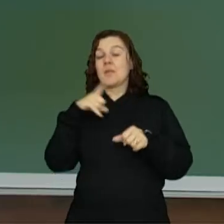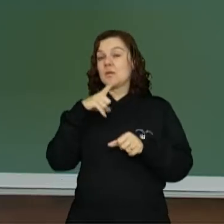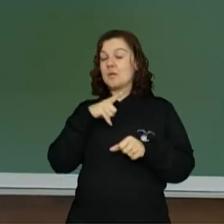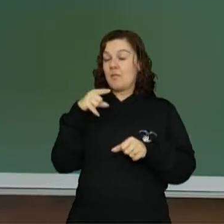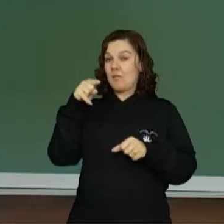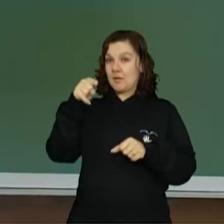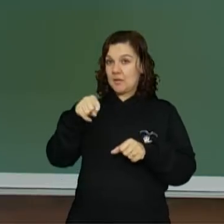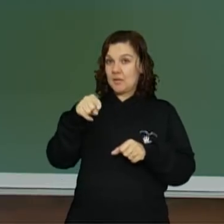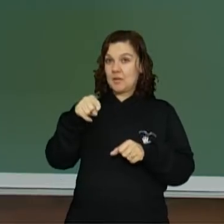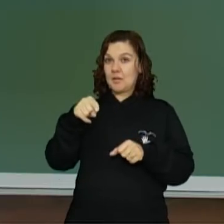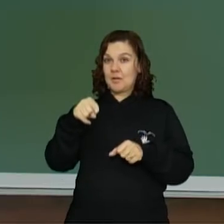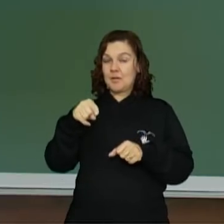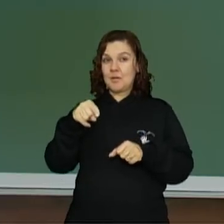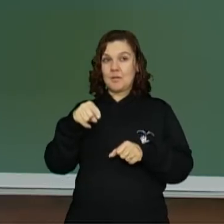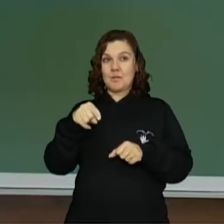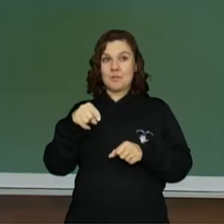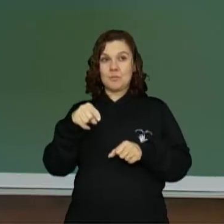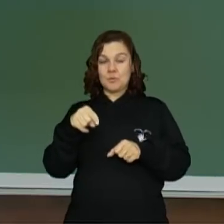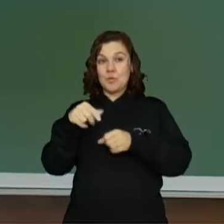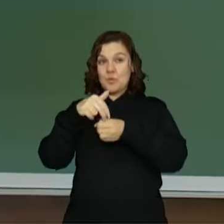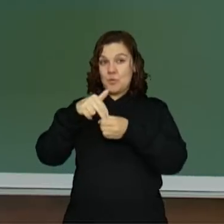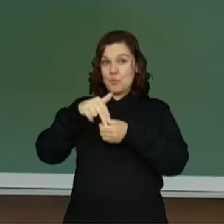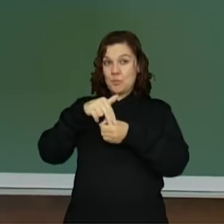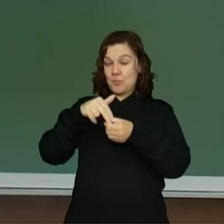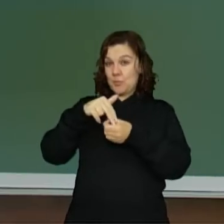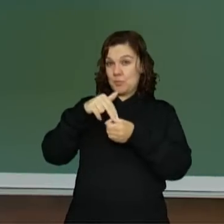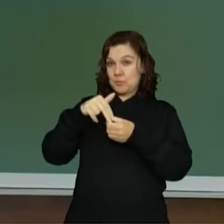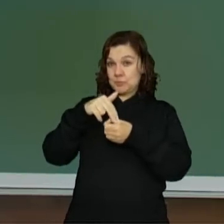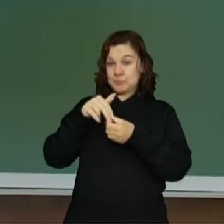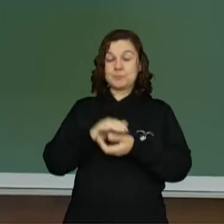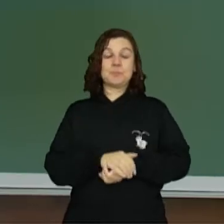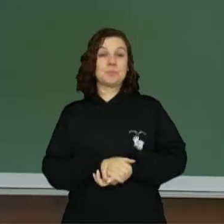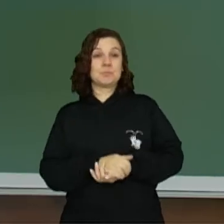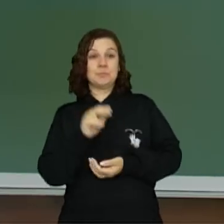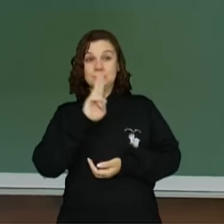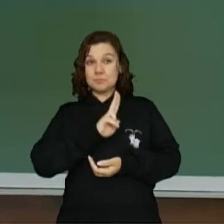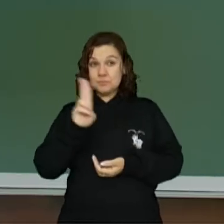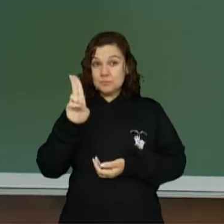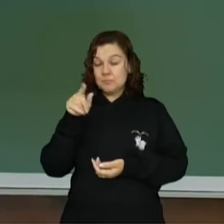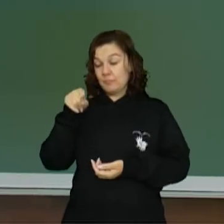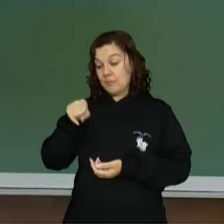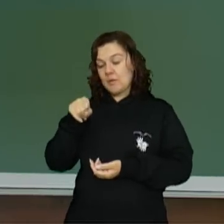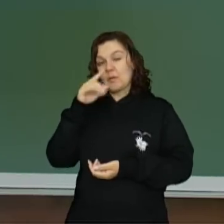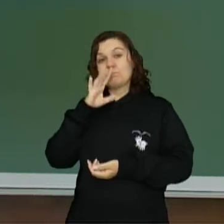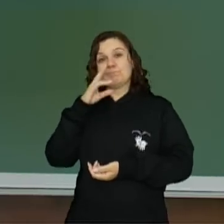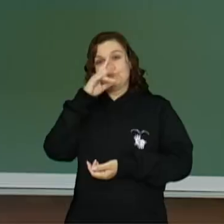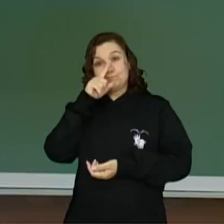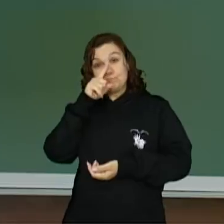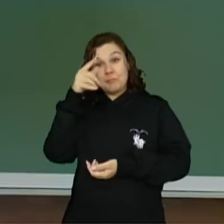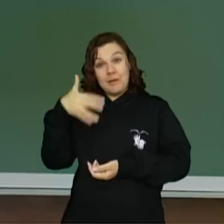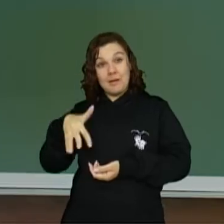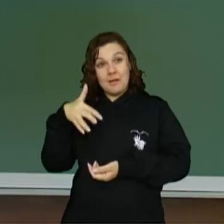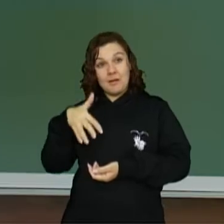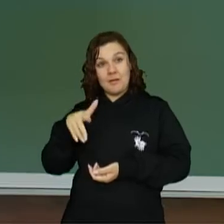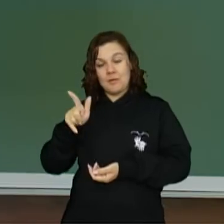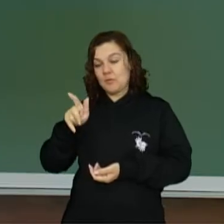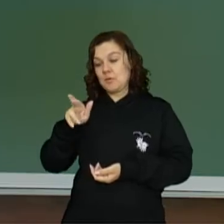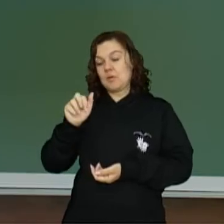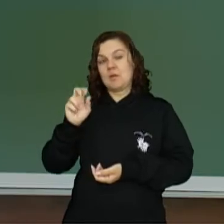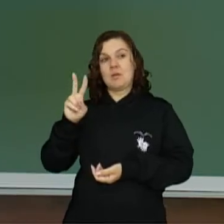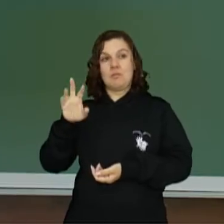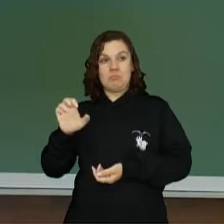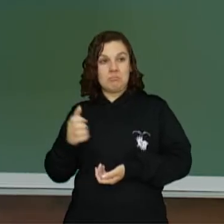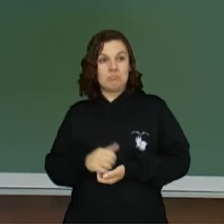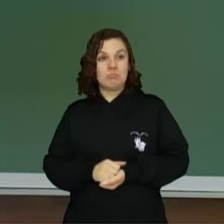nós temos o núcleo, que é o nome, e grave. Poderia ser um